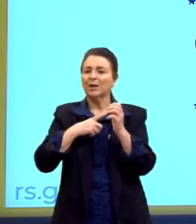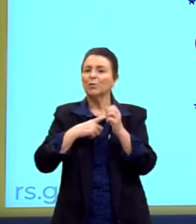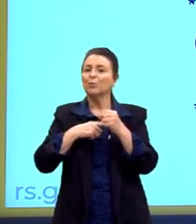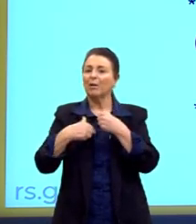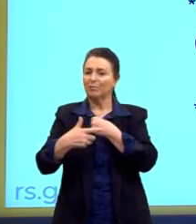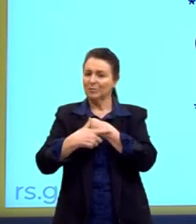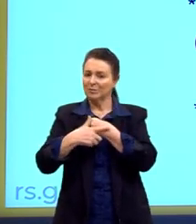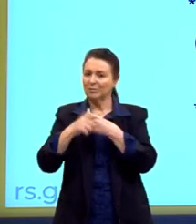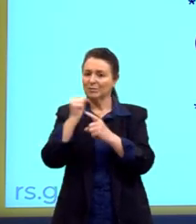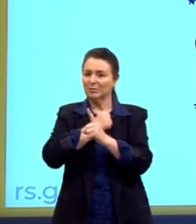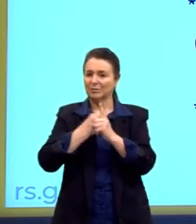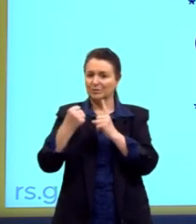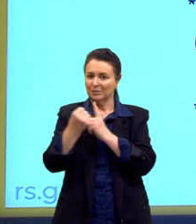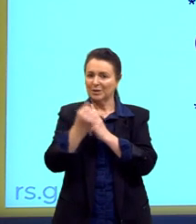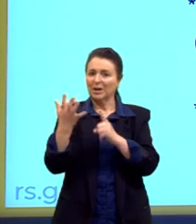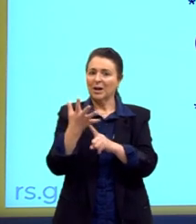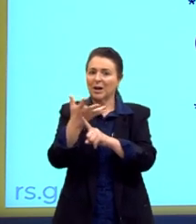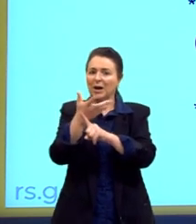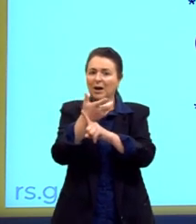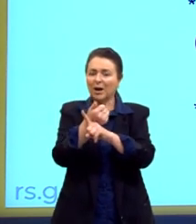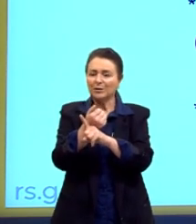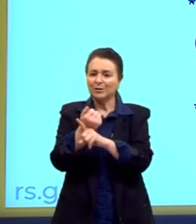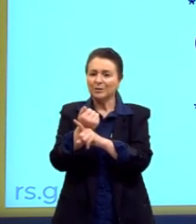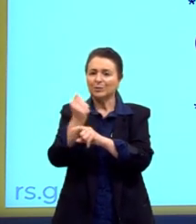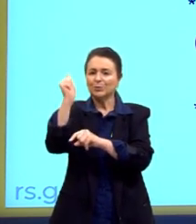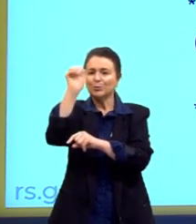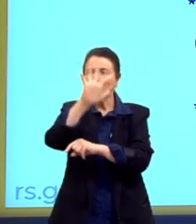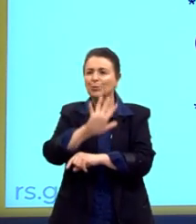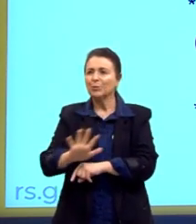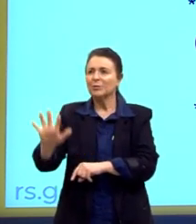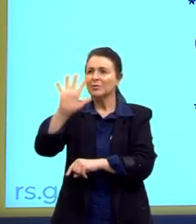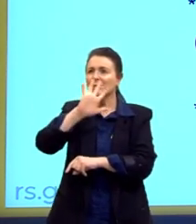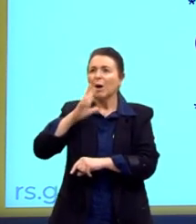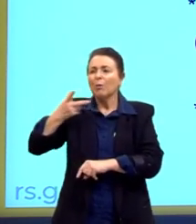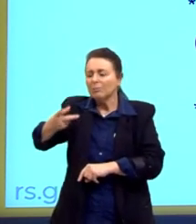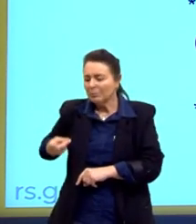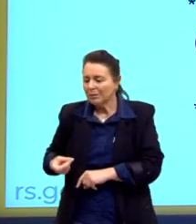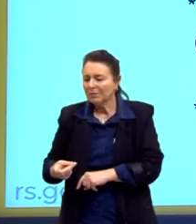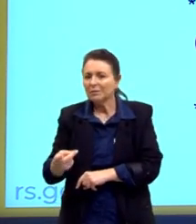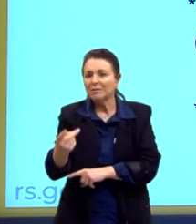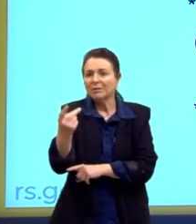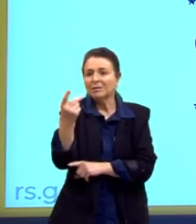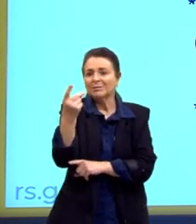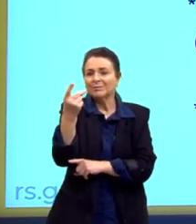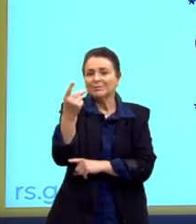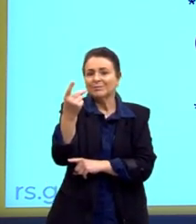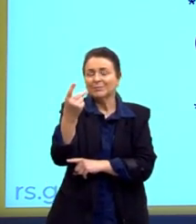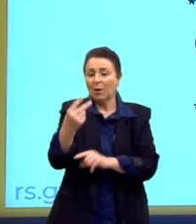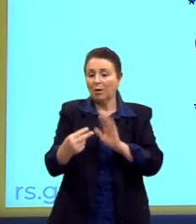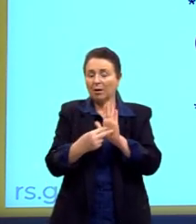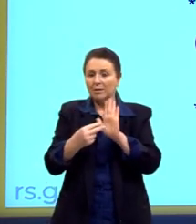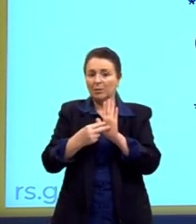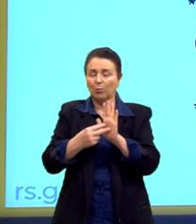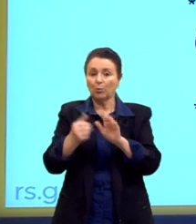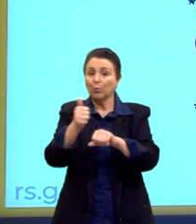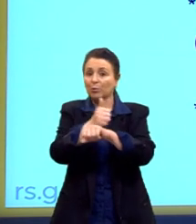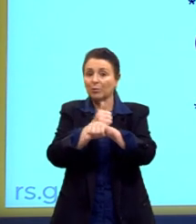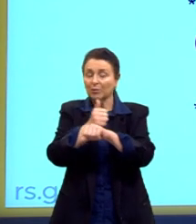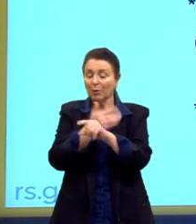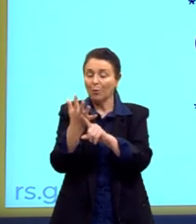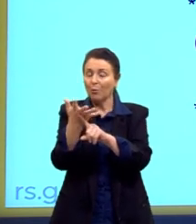como um fator Universal e eterno mais ligada essa questão social então preste atenção sempre o artista né